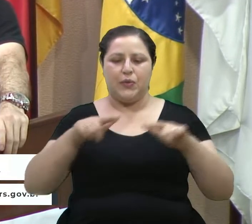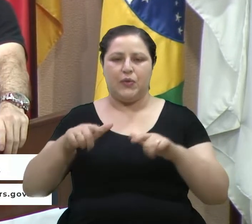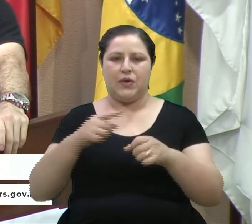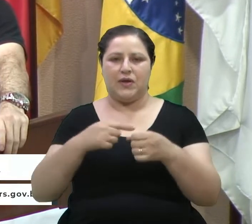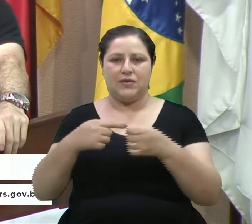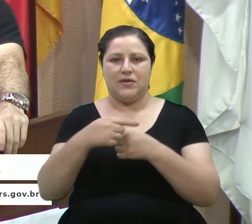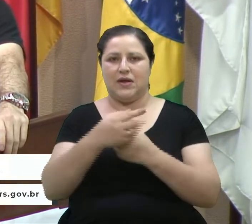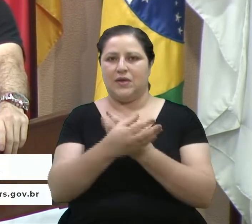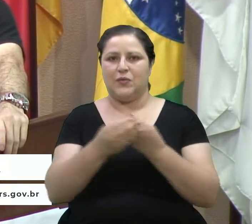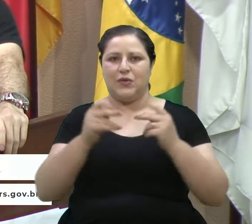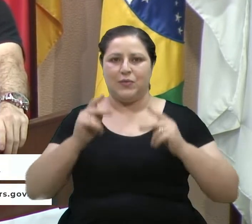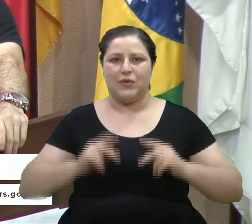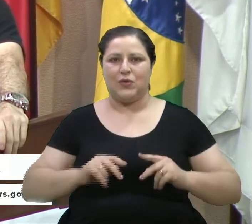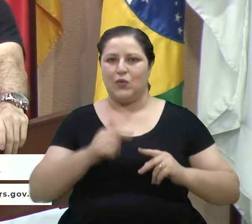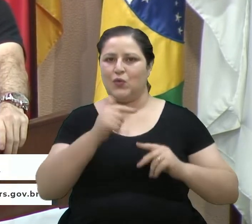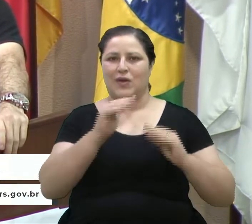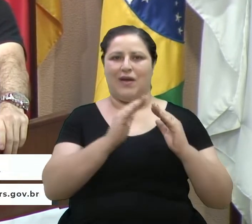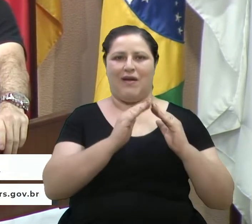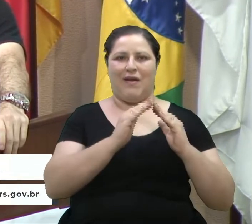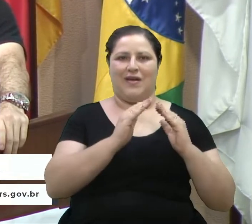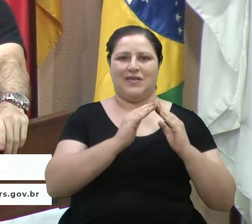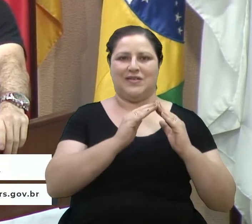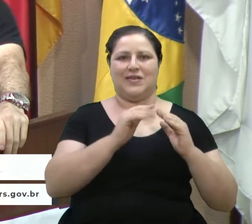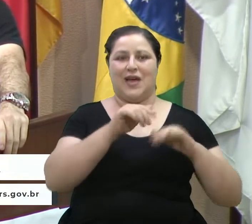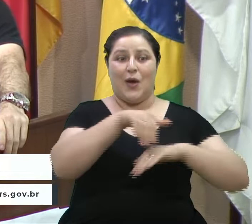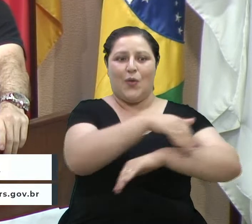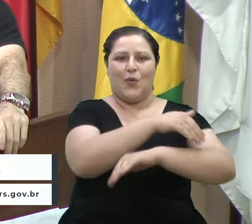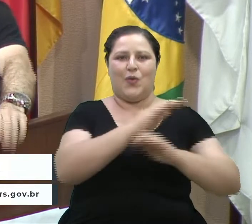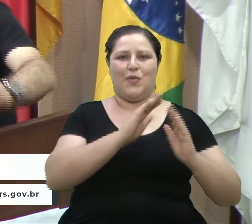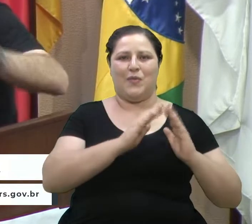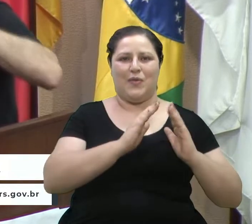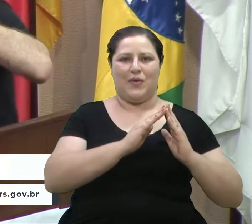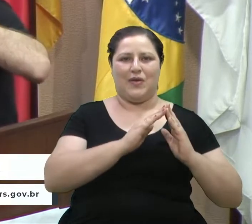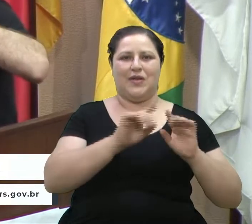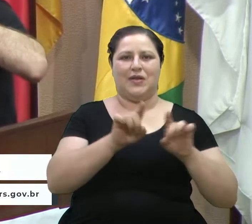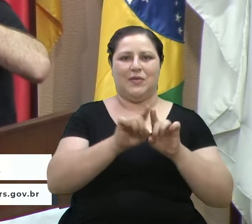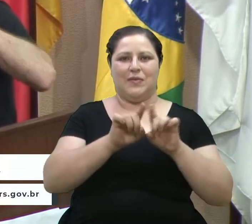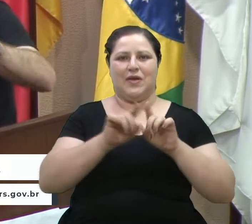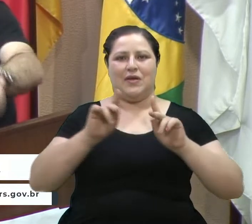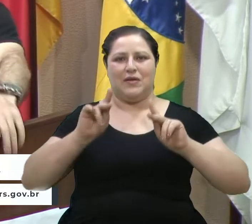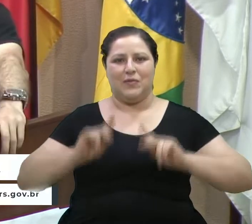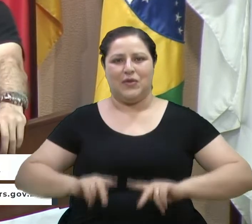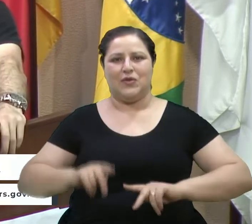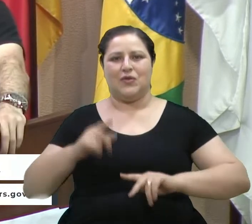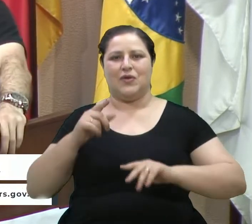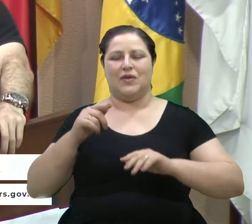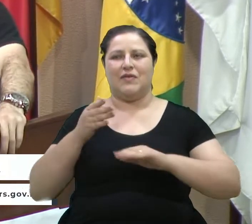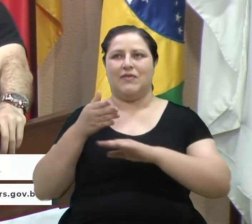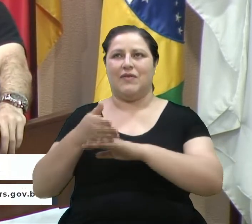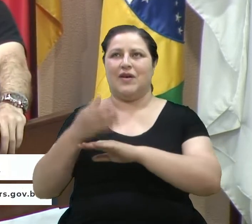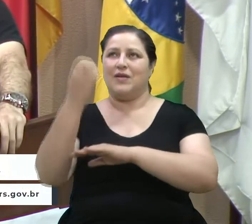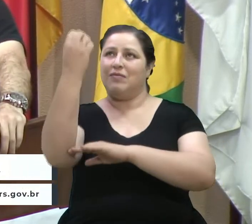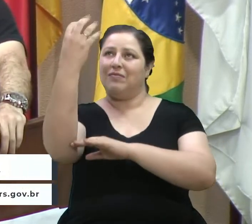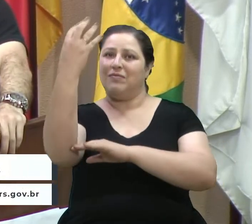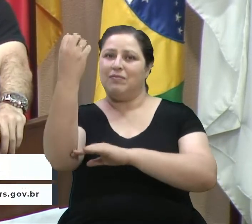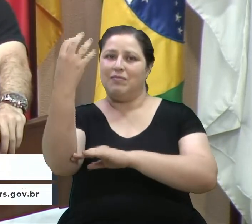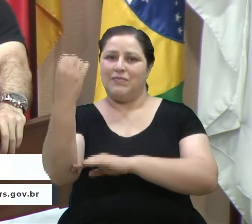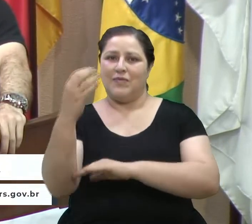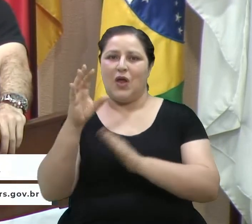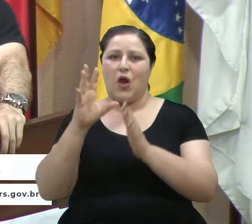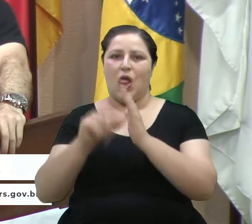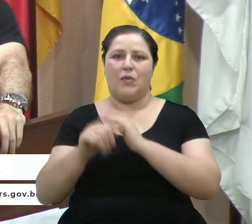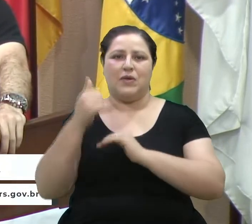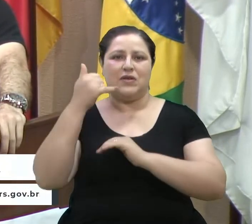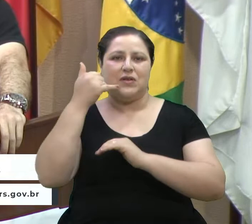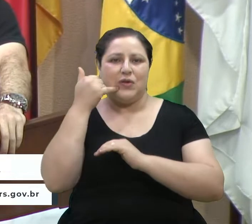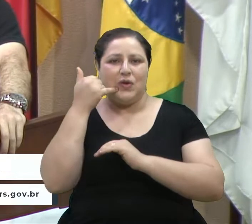vida, e a maioria que está nas sinaleiras aí é o pessoal que rouba celular em parada de ônibus, vagabundo, marginal mesmo, e